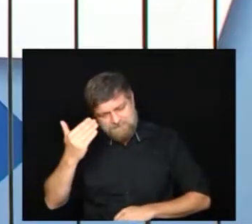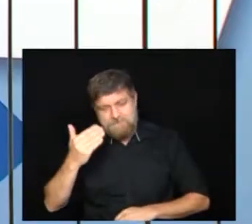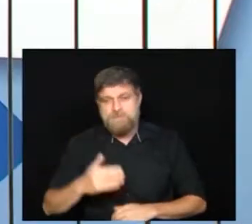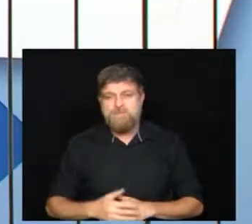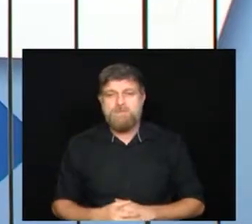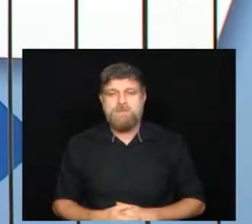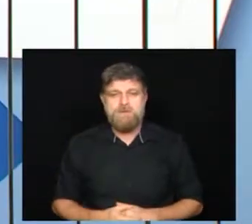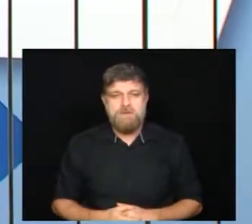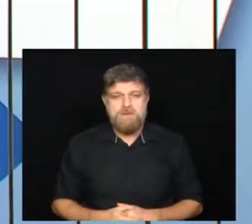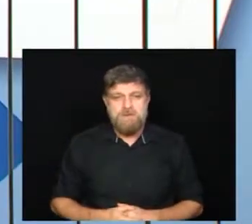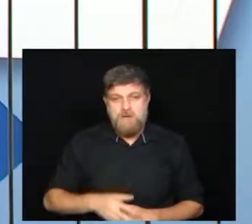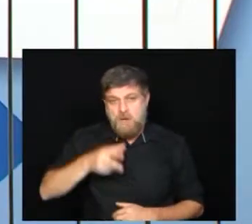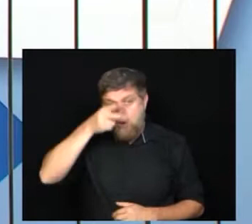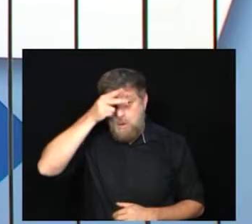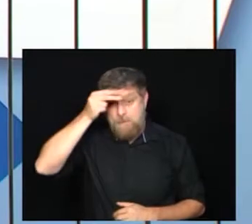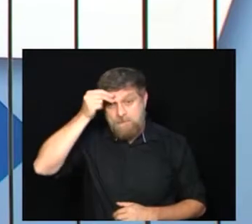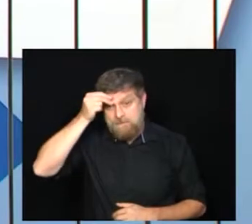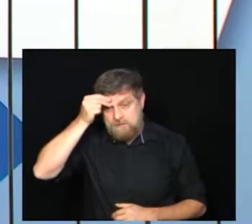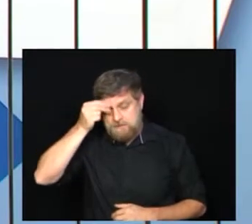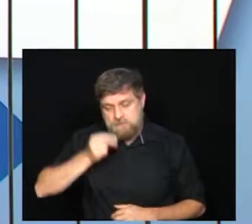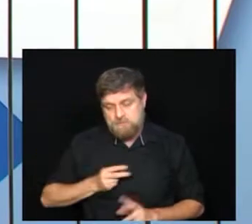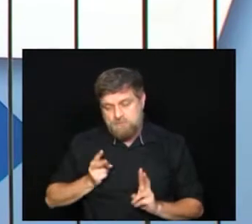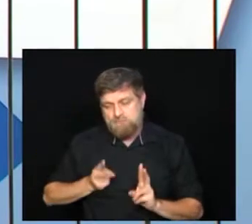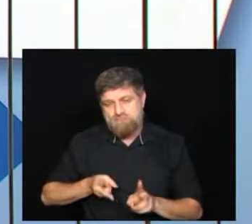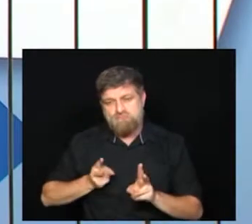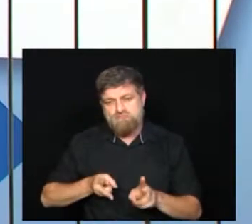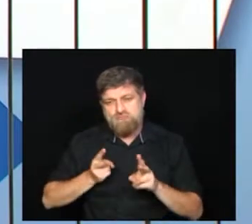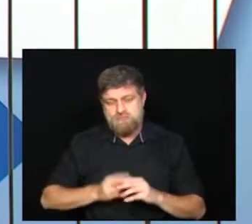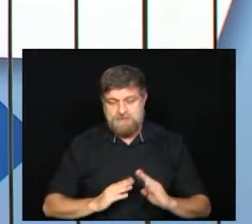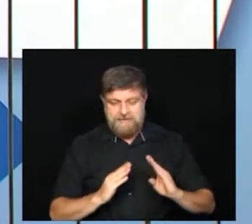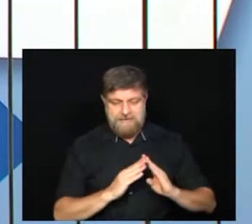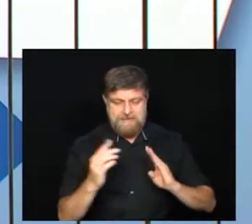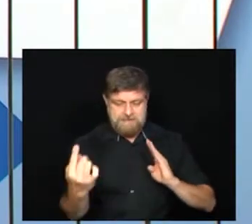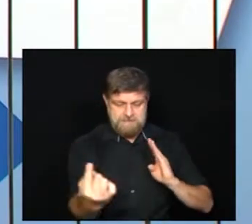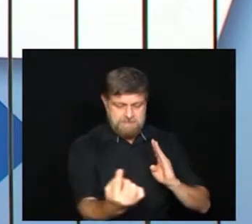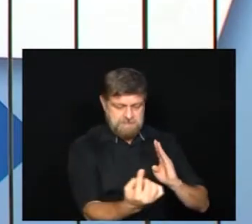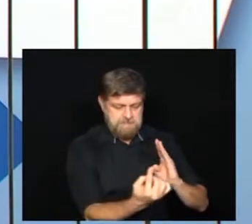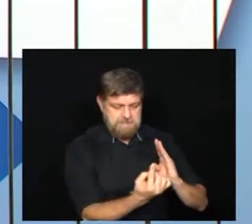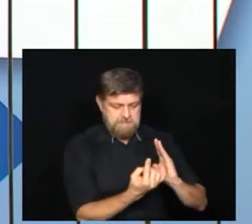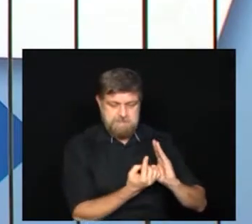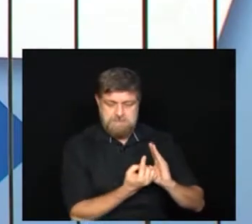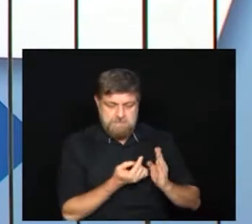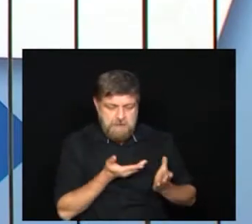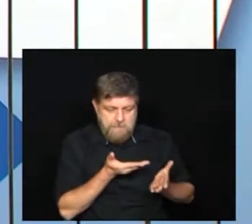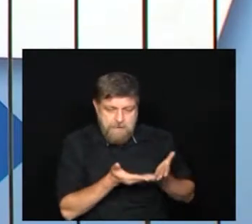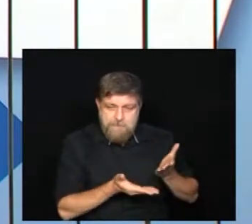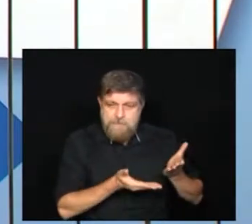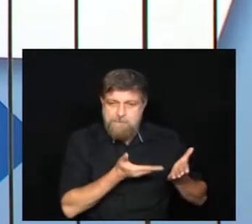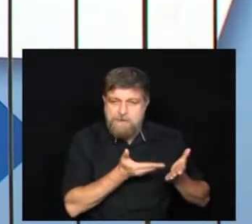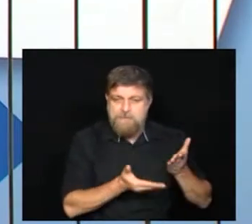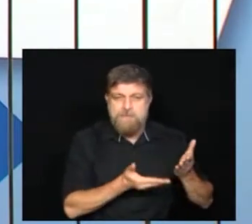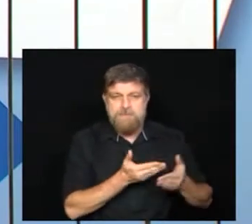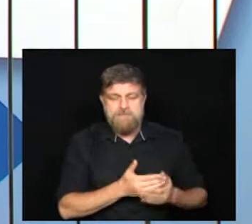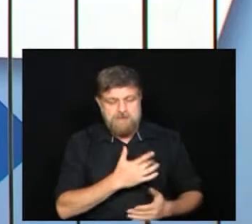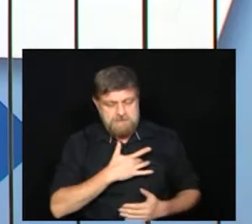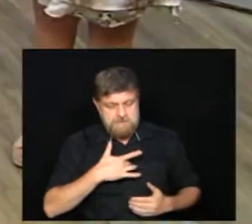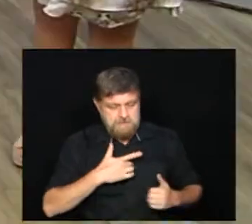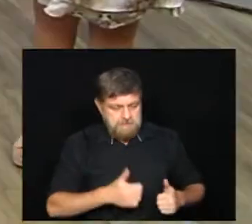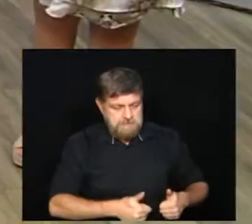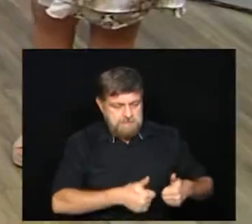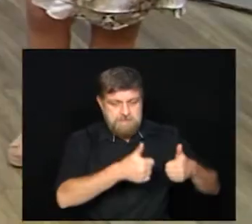E o prefeito agora segue o tratamento em casa para os procedimentos de reabilitação da doença.